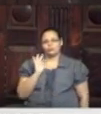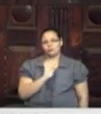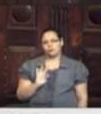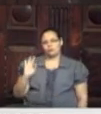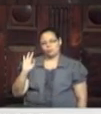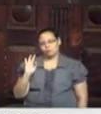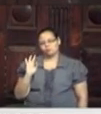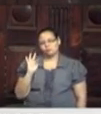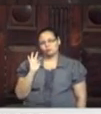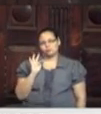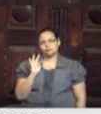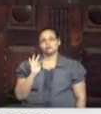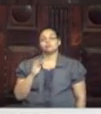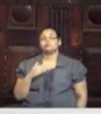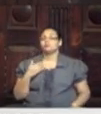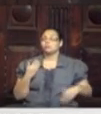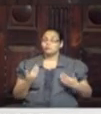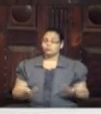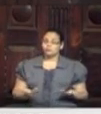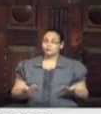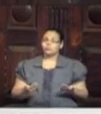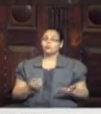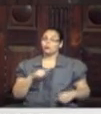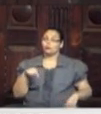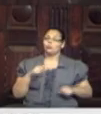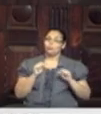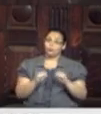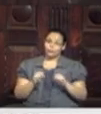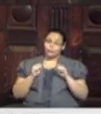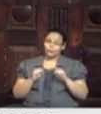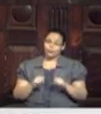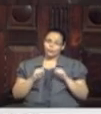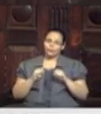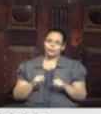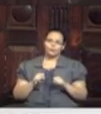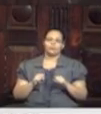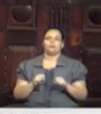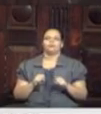com a União, de modo a que possamos, num mutirão,